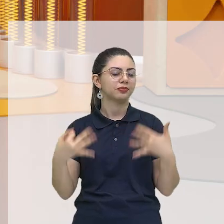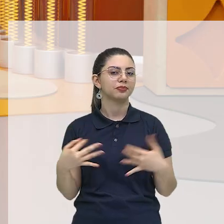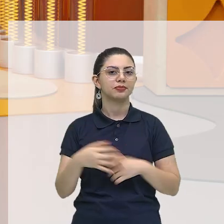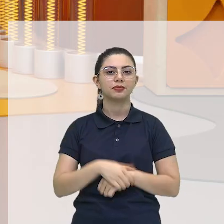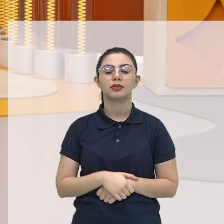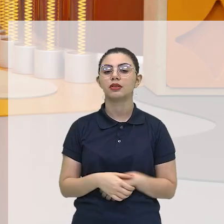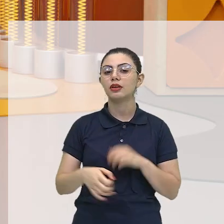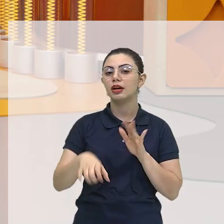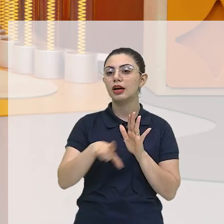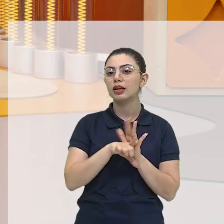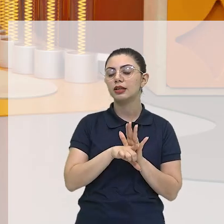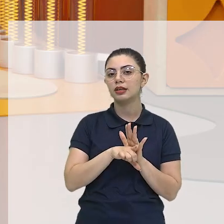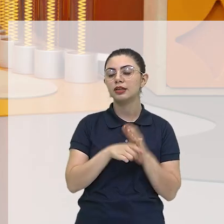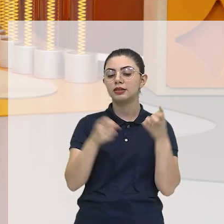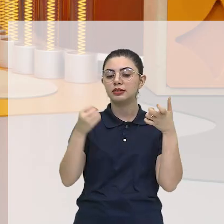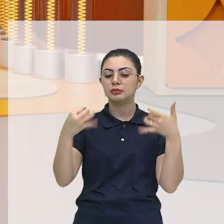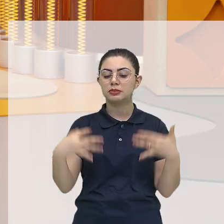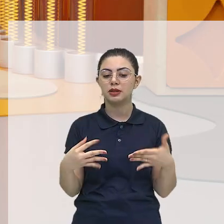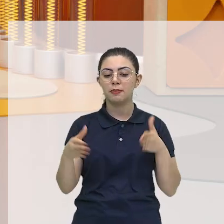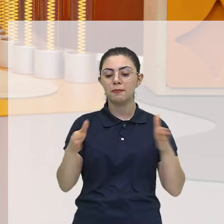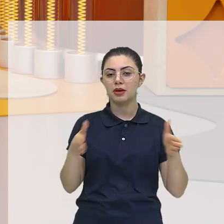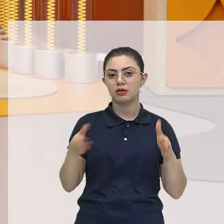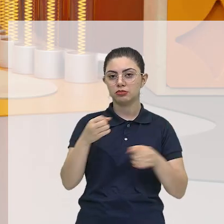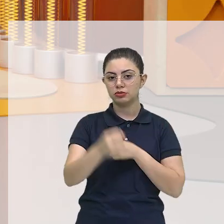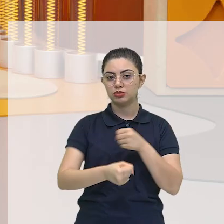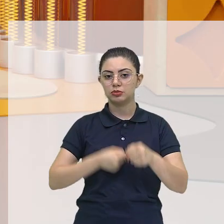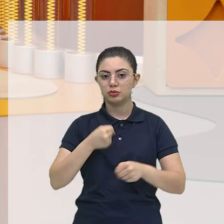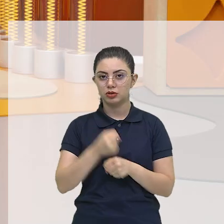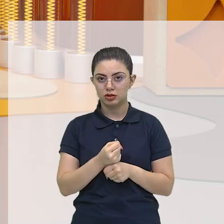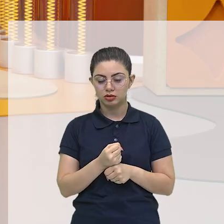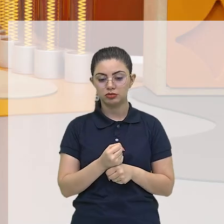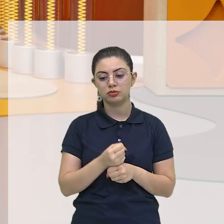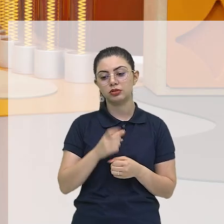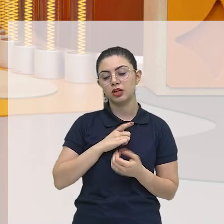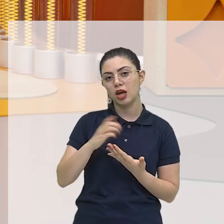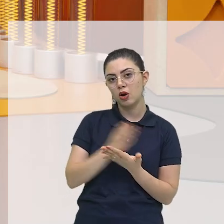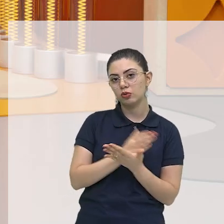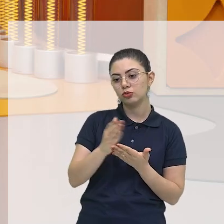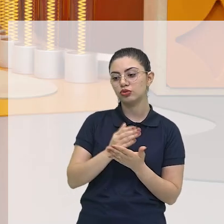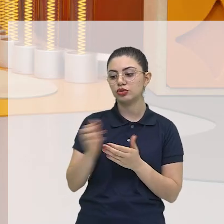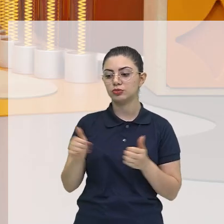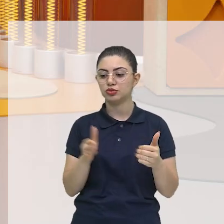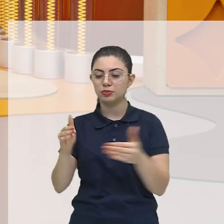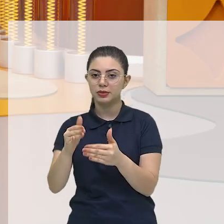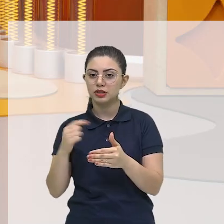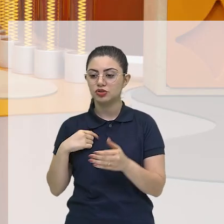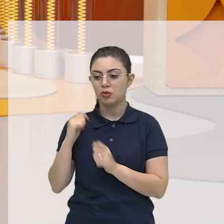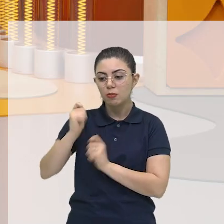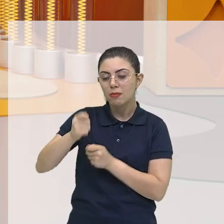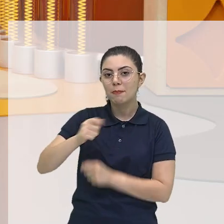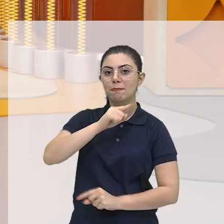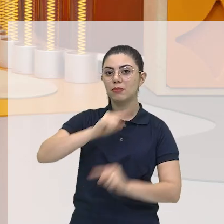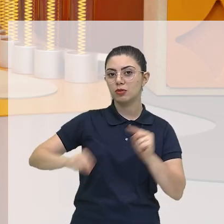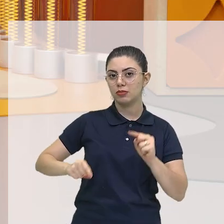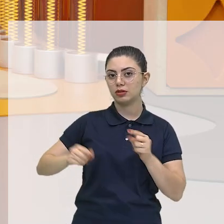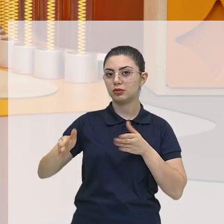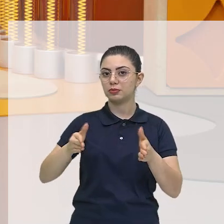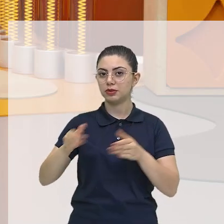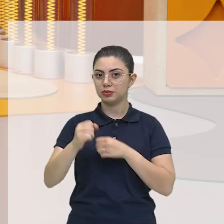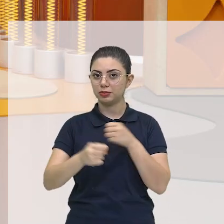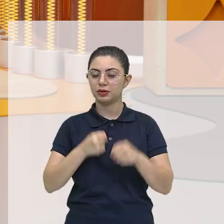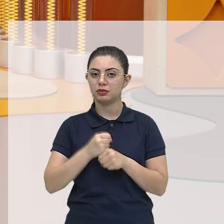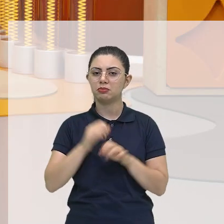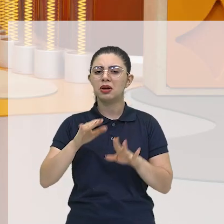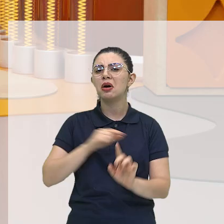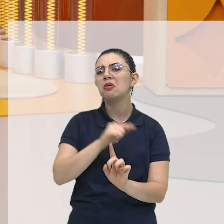gente, determina períodos do ano em que a pesca de certas espécies é proibida. Tá? Agora, qual vai ser o